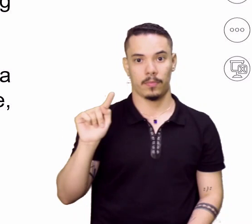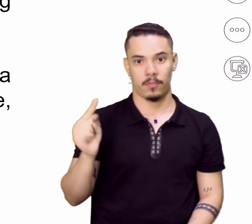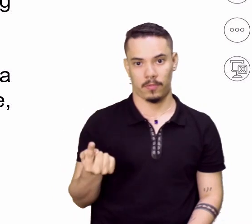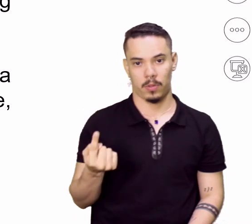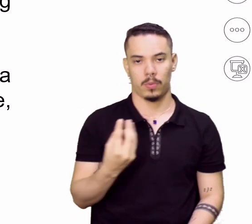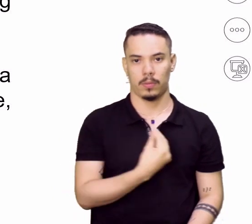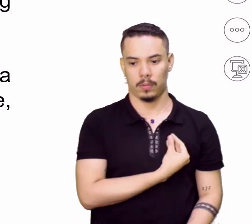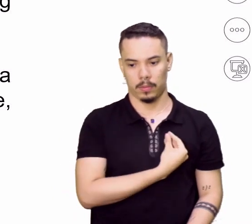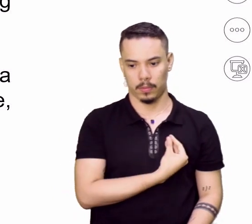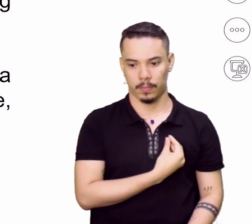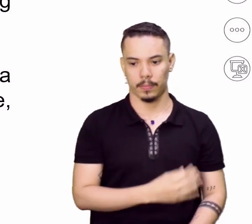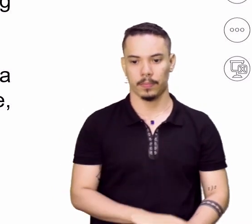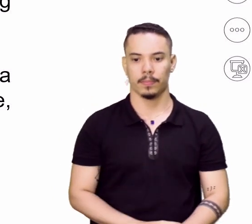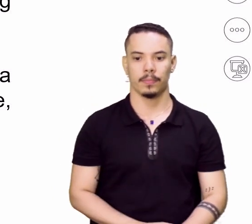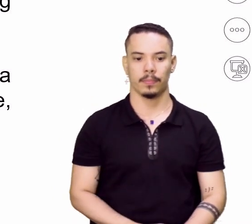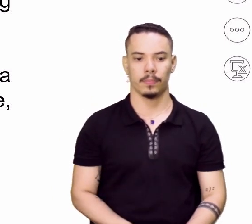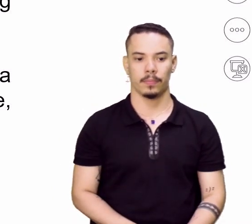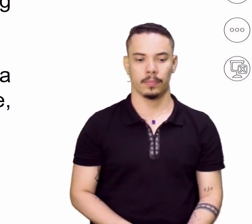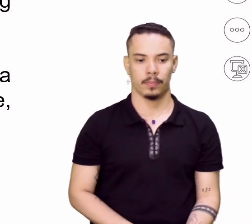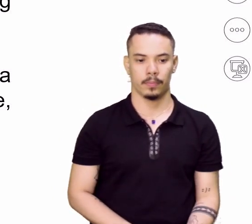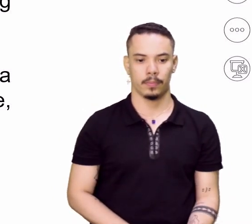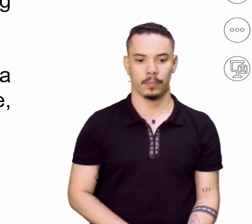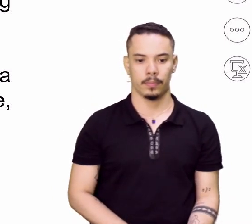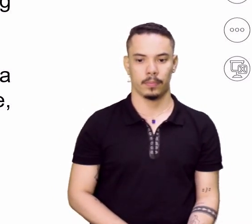vírgulas estariam.